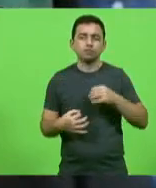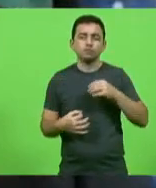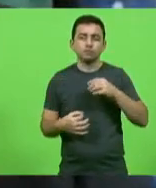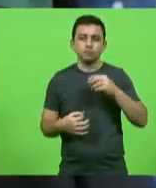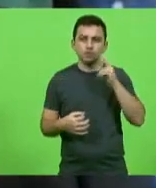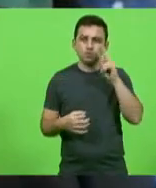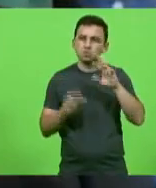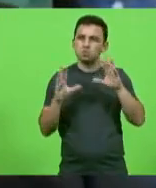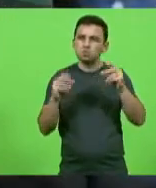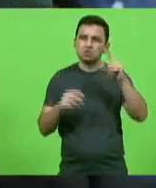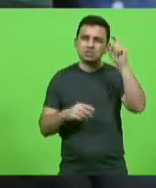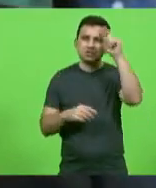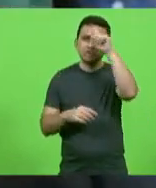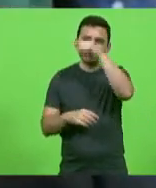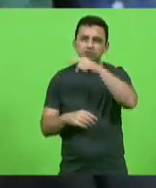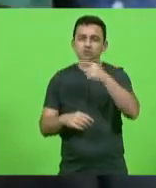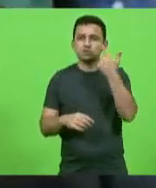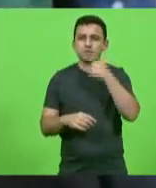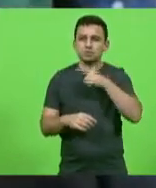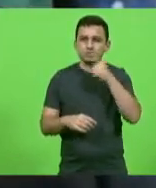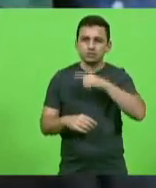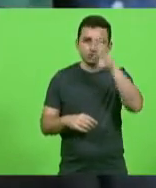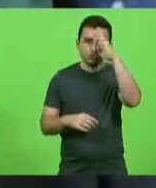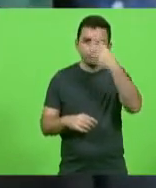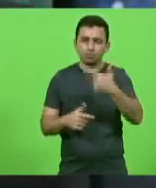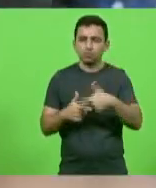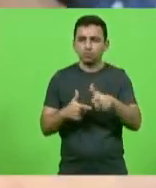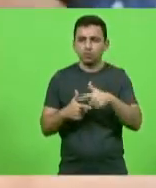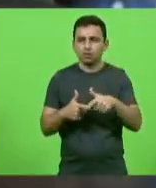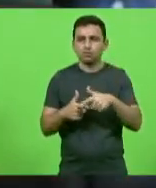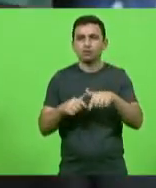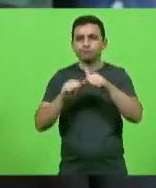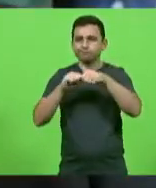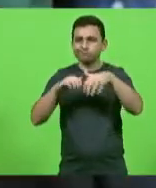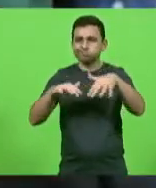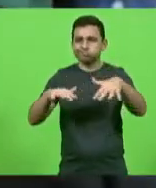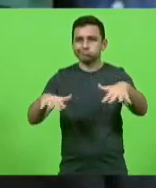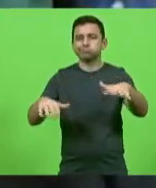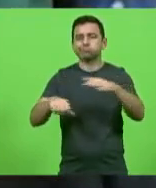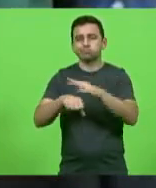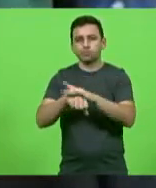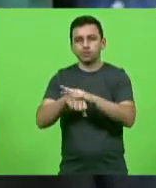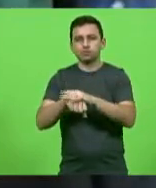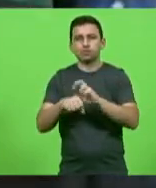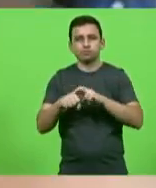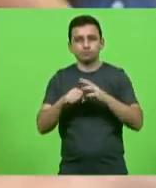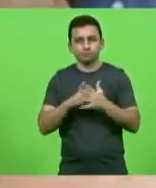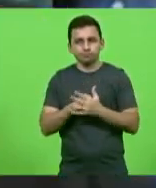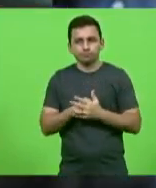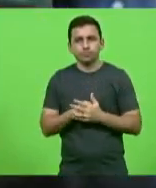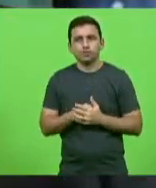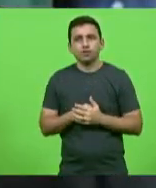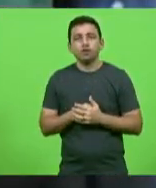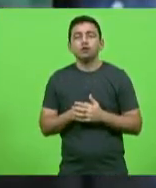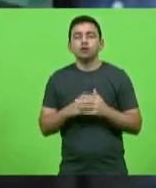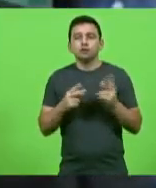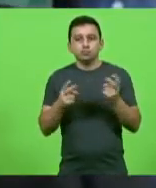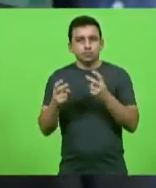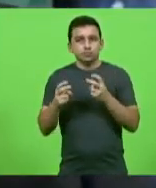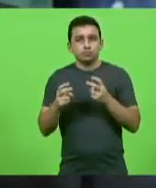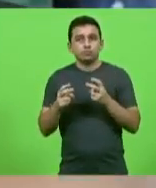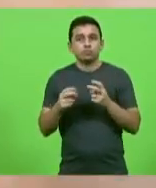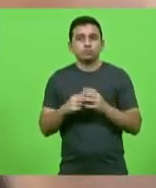dos gestores ponte funcionários problemas Adventista é usada para o covid-19 senão vejamos